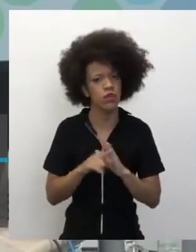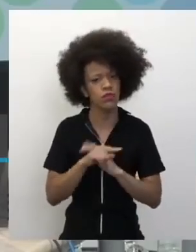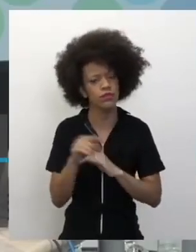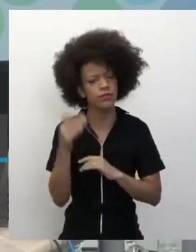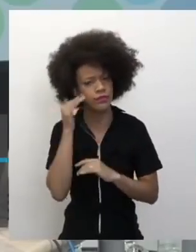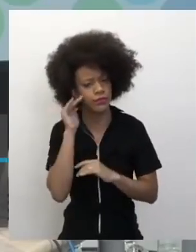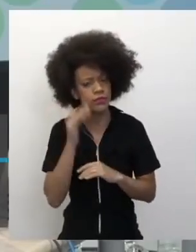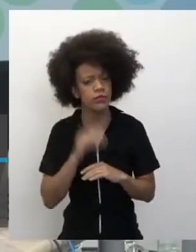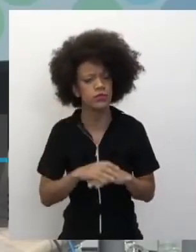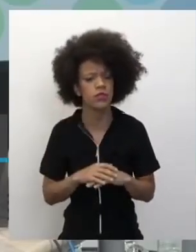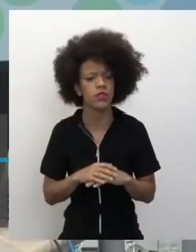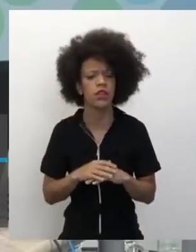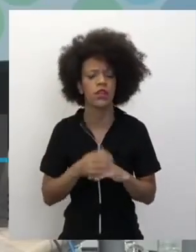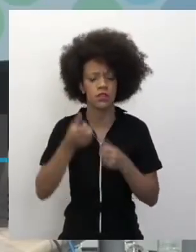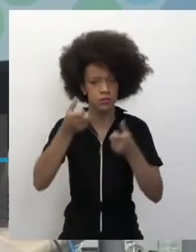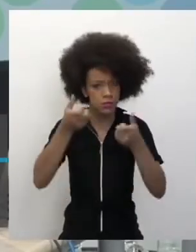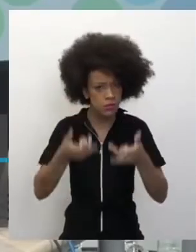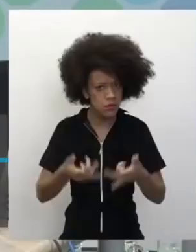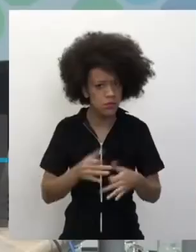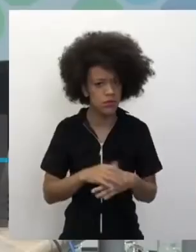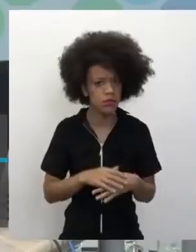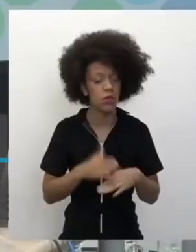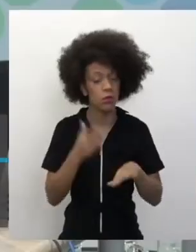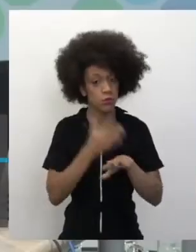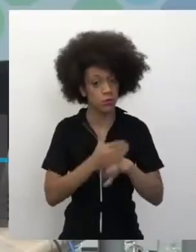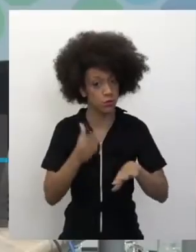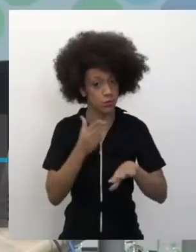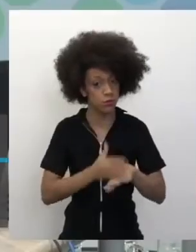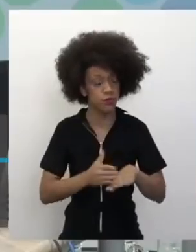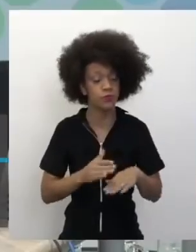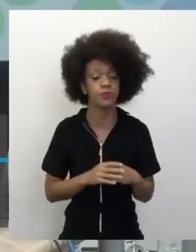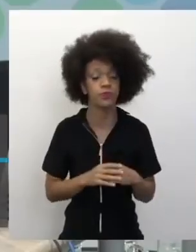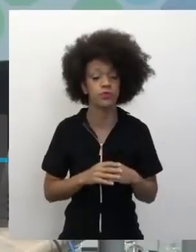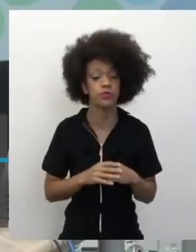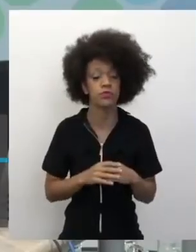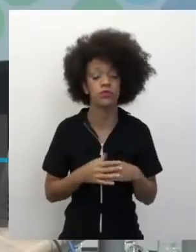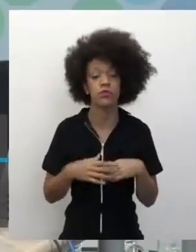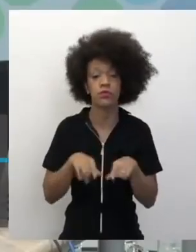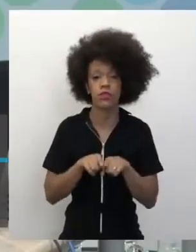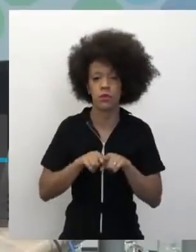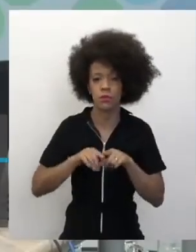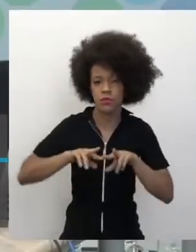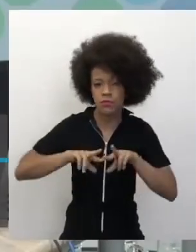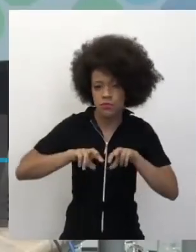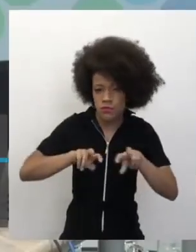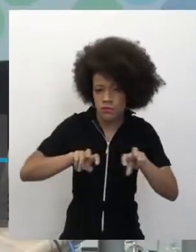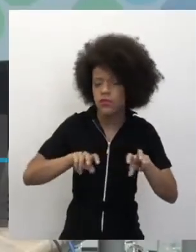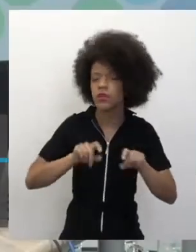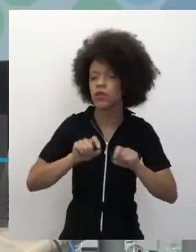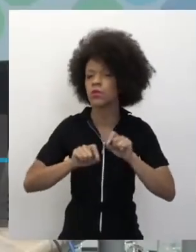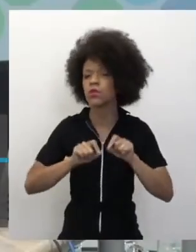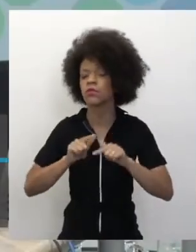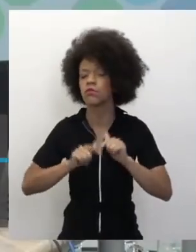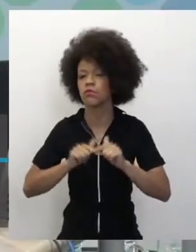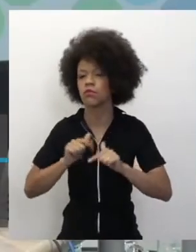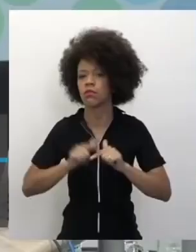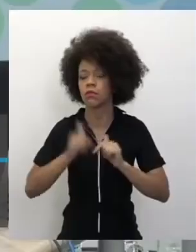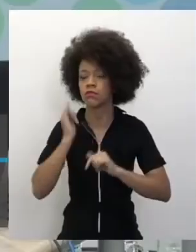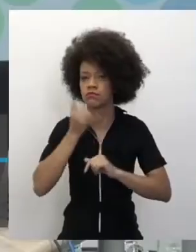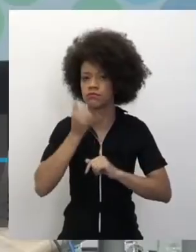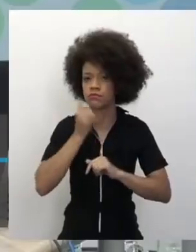entenderam que eles estão descrevendo aí uma rotina, vocês identificaram alguns elementos da